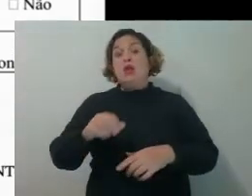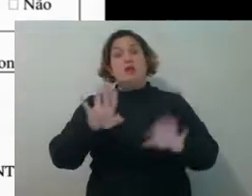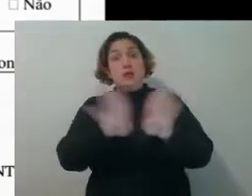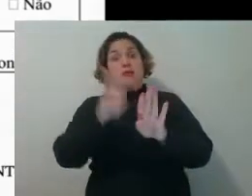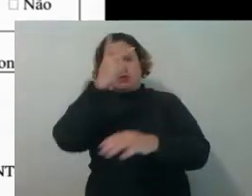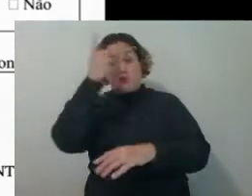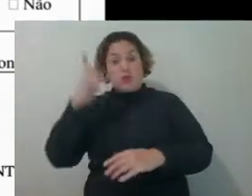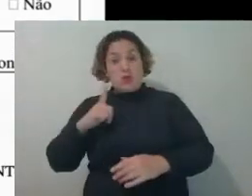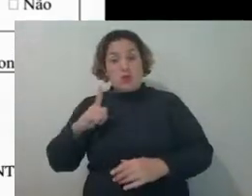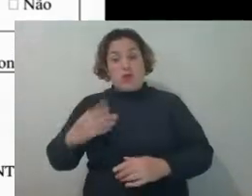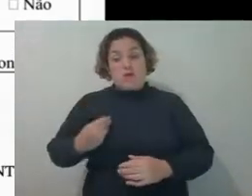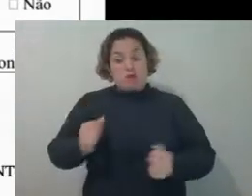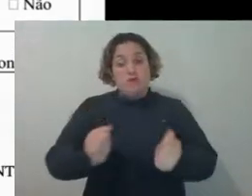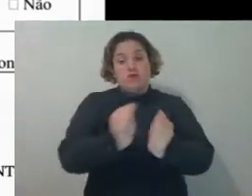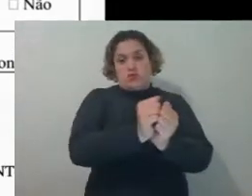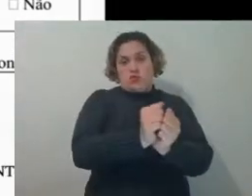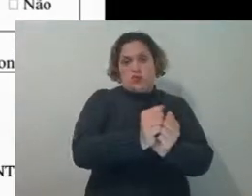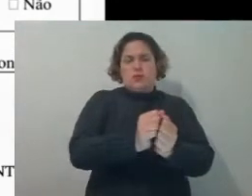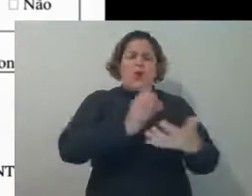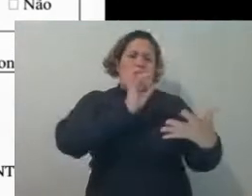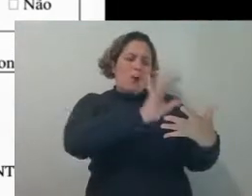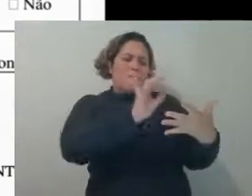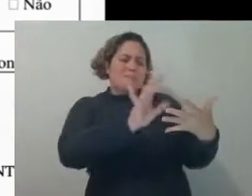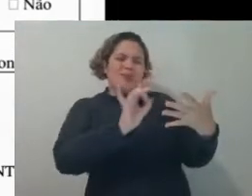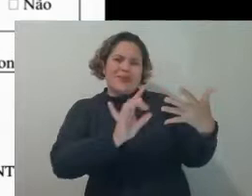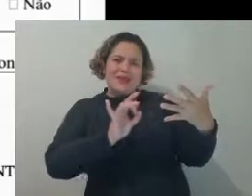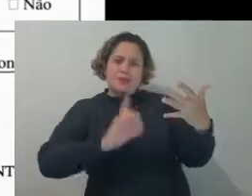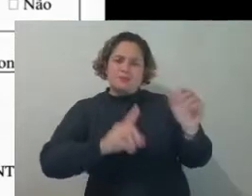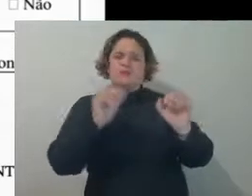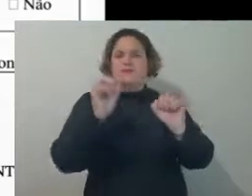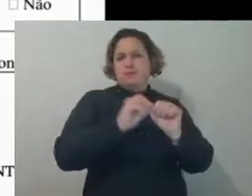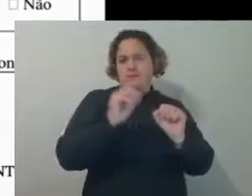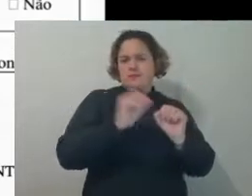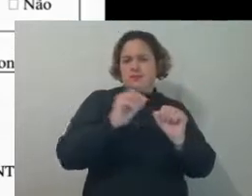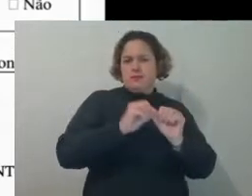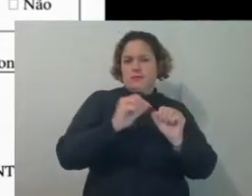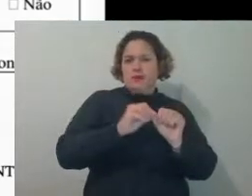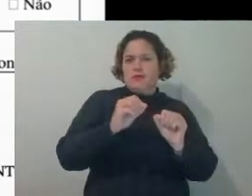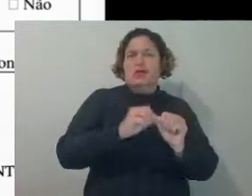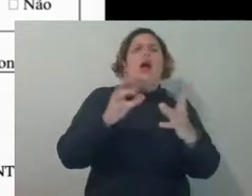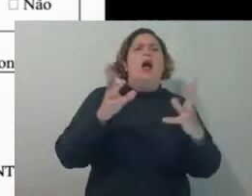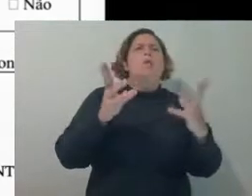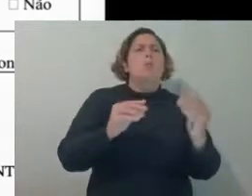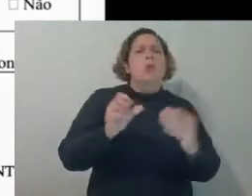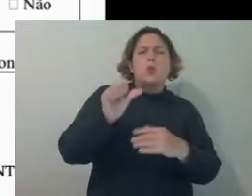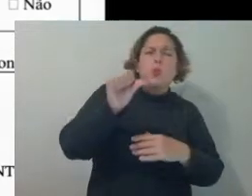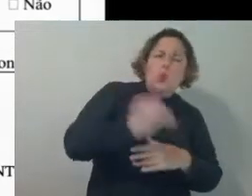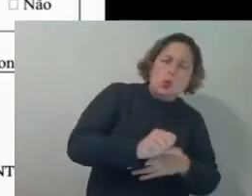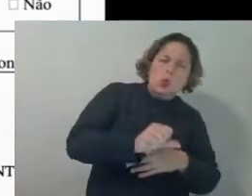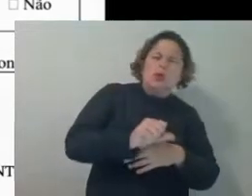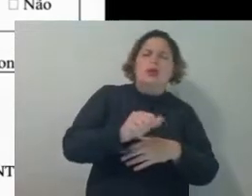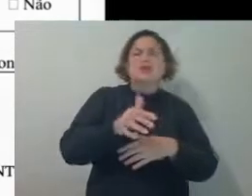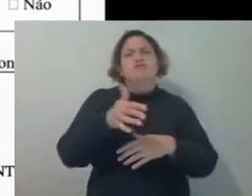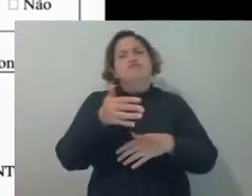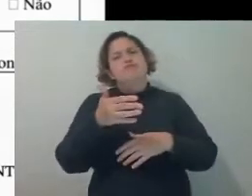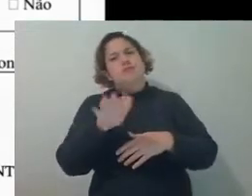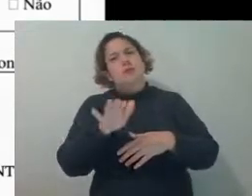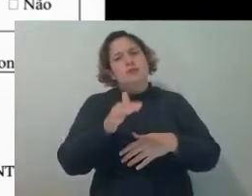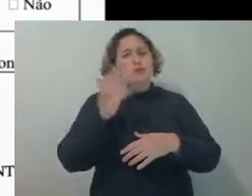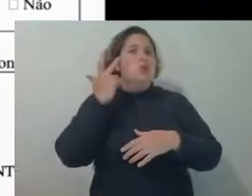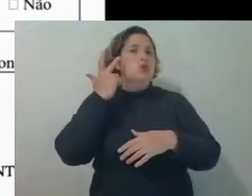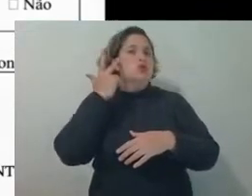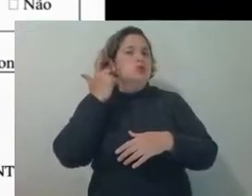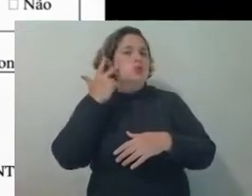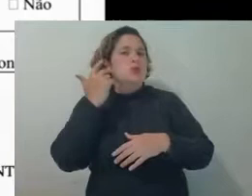de indicadores, a gente vai daí gerar um parecer, se esses indicadores estavam adequados, regulares